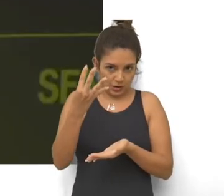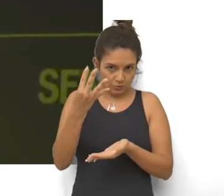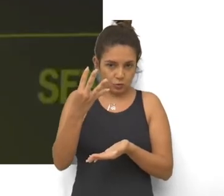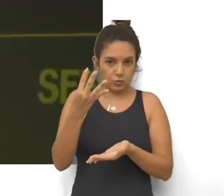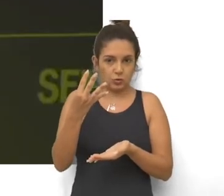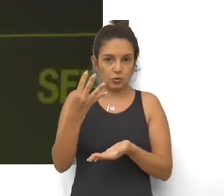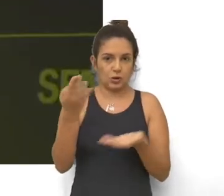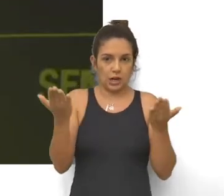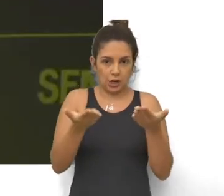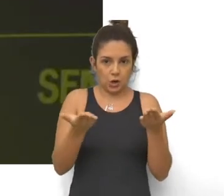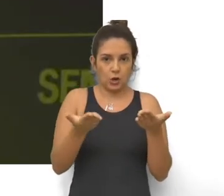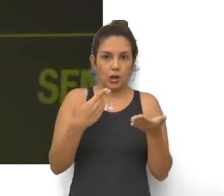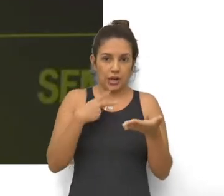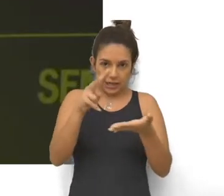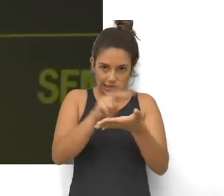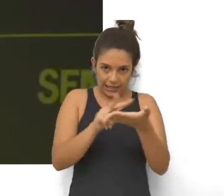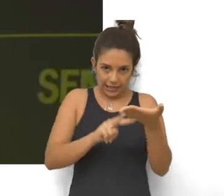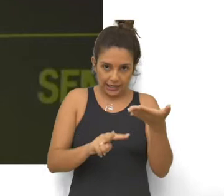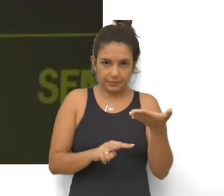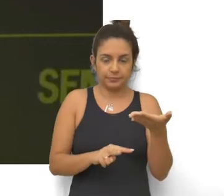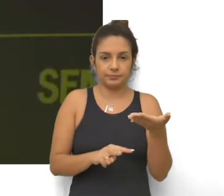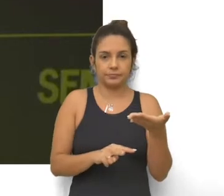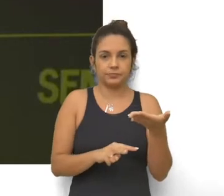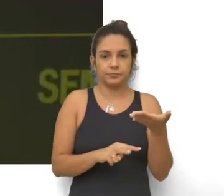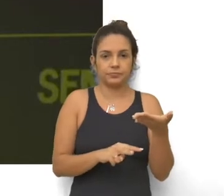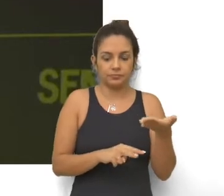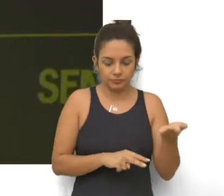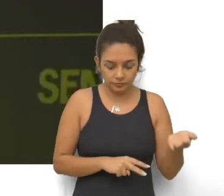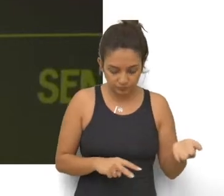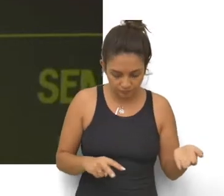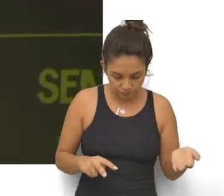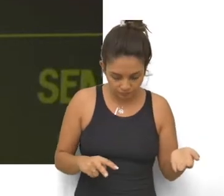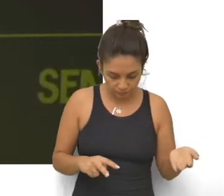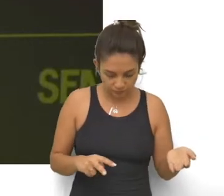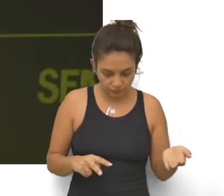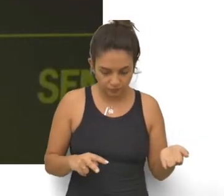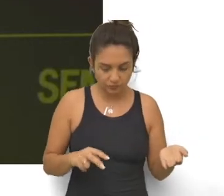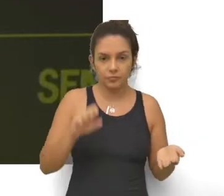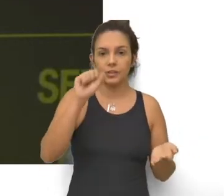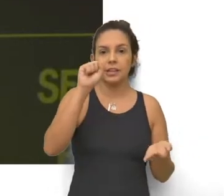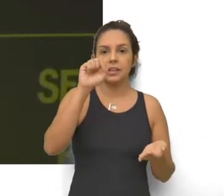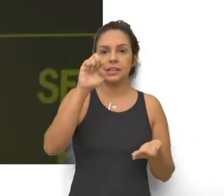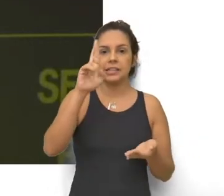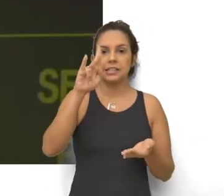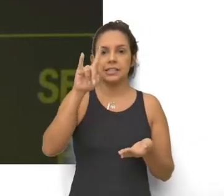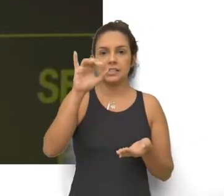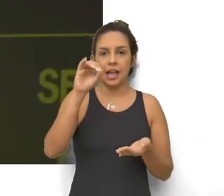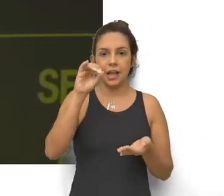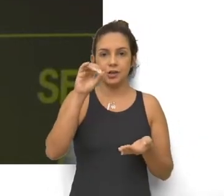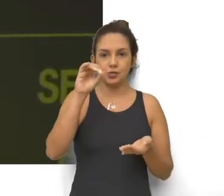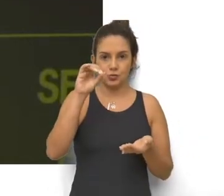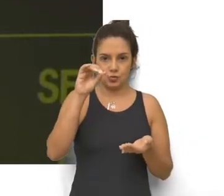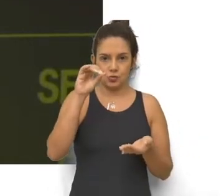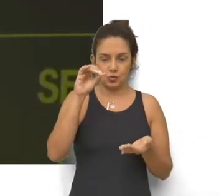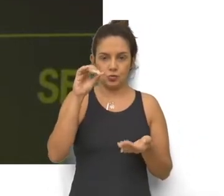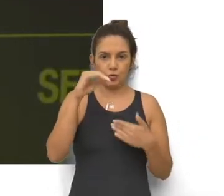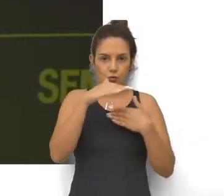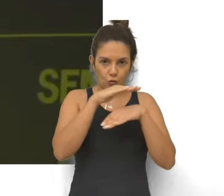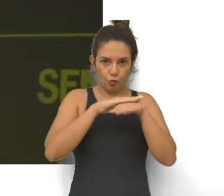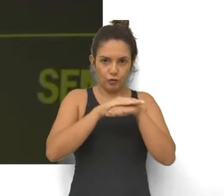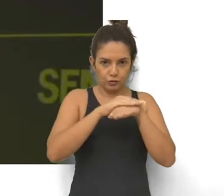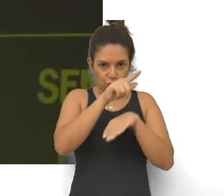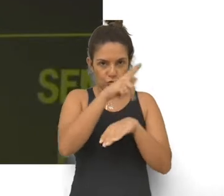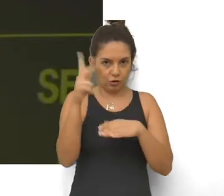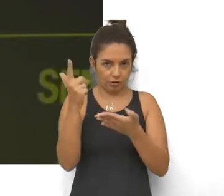agora. Essa edição eu li com muito prazer. E, por sinal, o Sérgio Alcides teve uma conversa longa comigo também sobre o